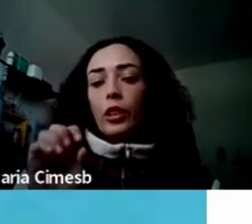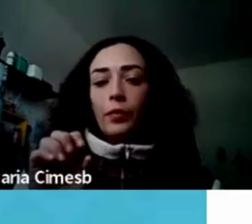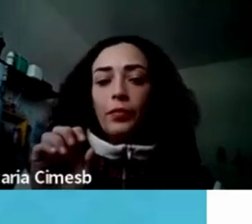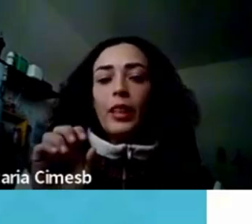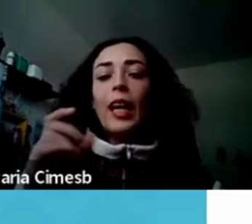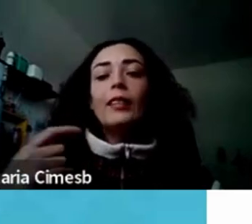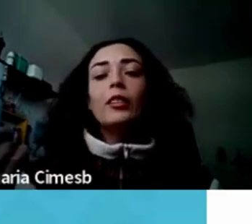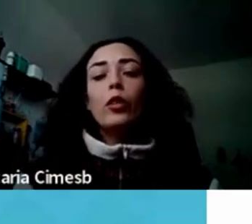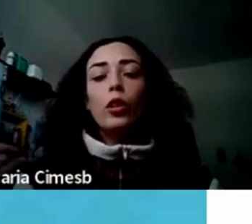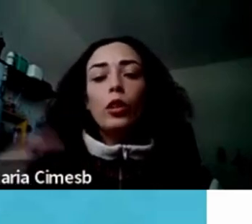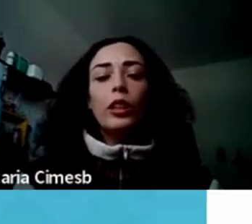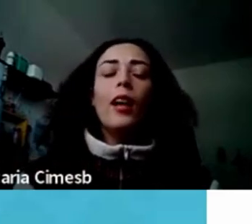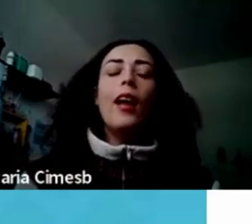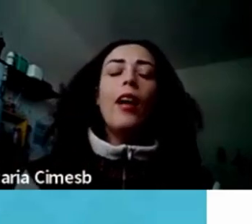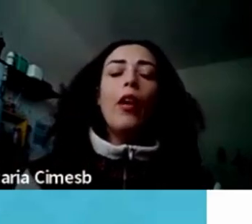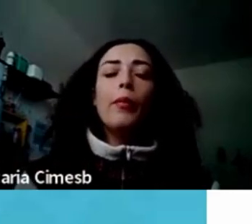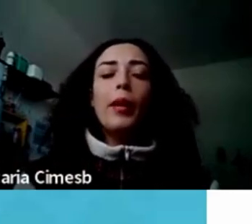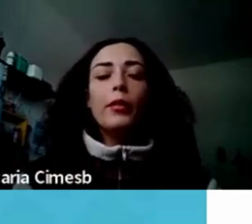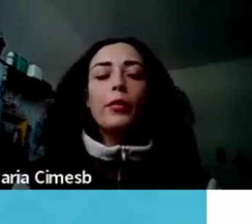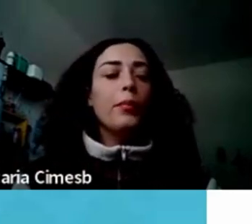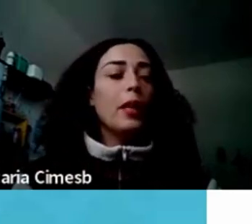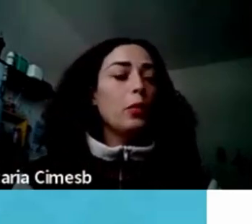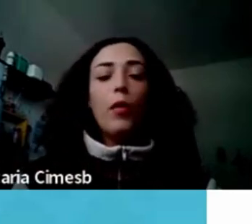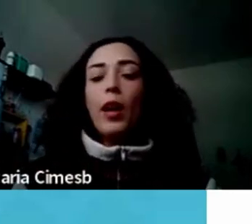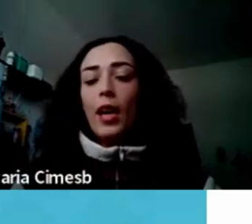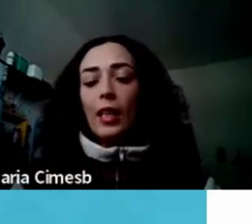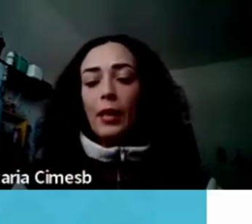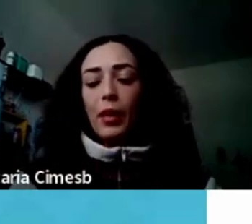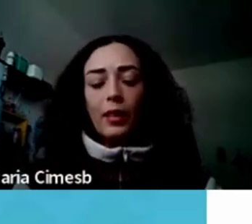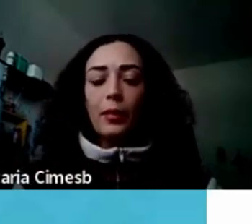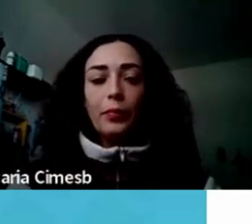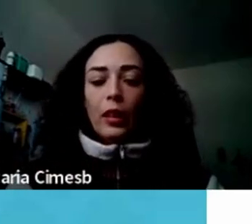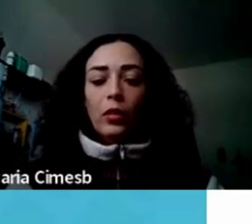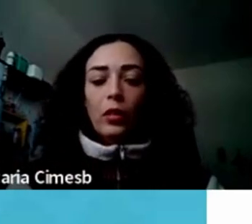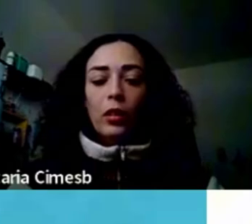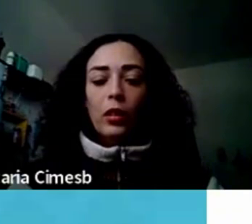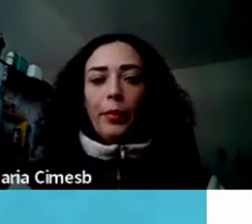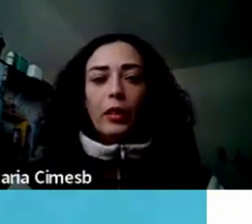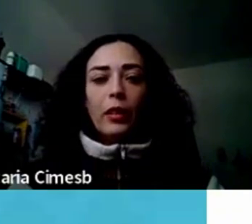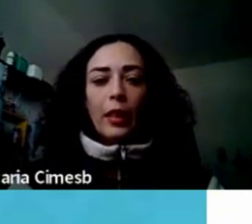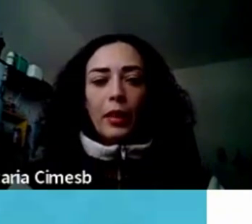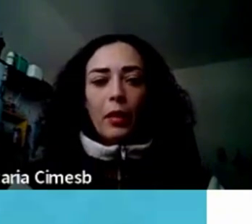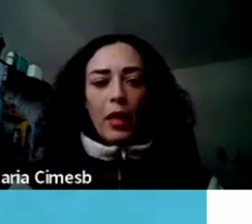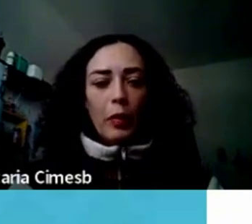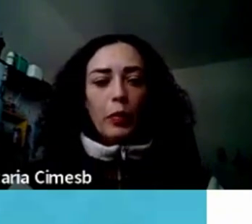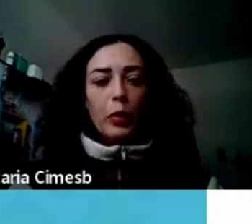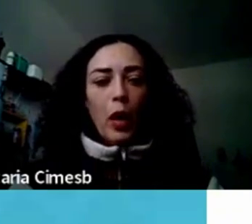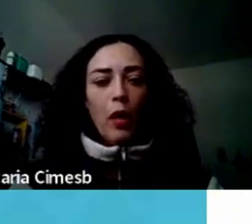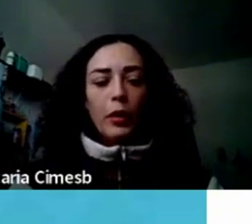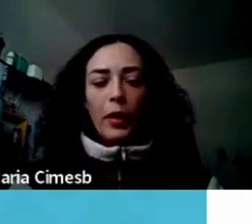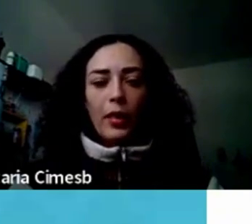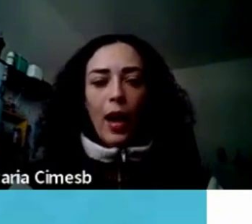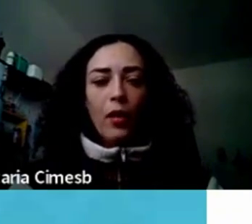datilologia verde, que a datilologia é o alfabeto manual em Libras. Então, lembrando que Libras é uma